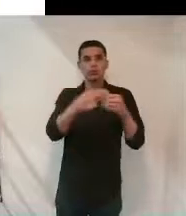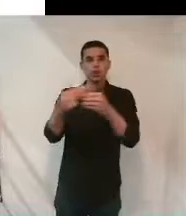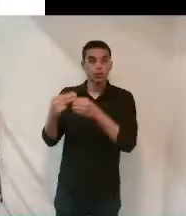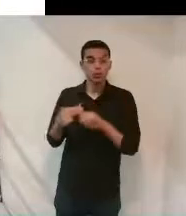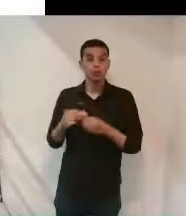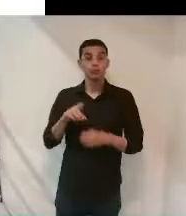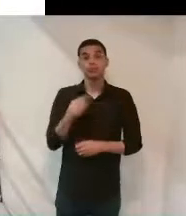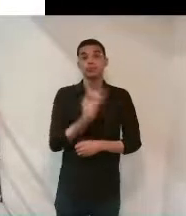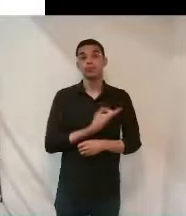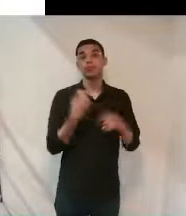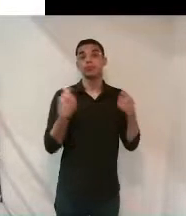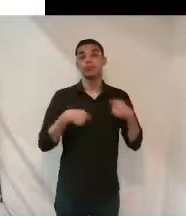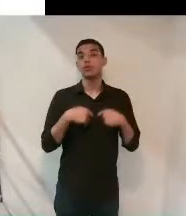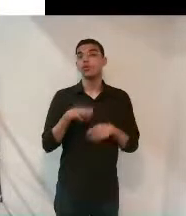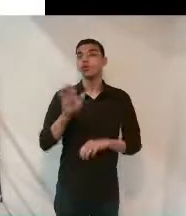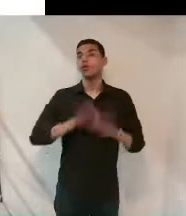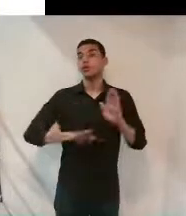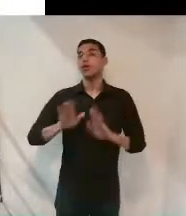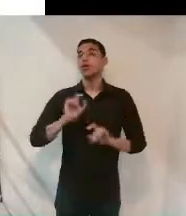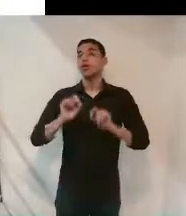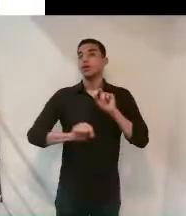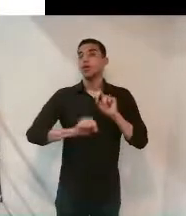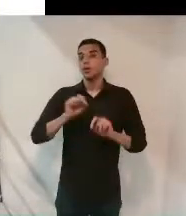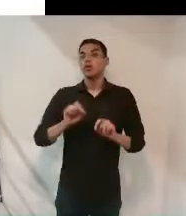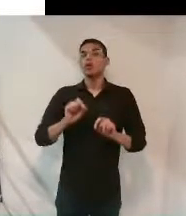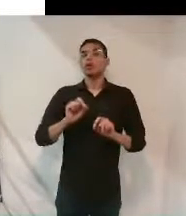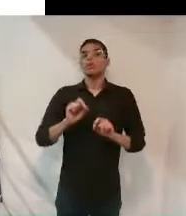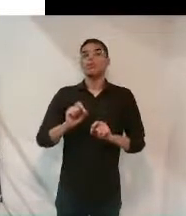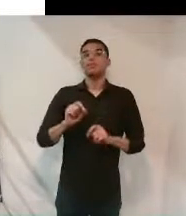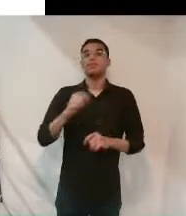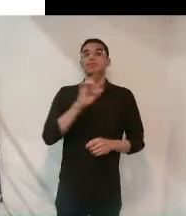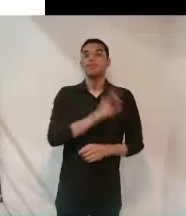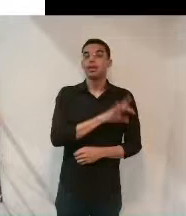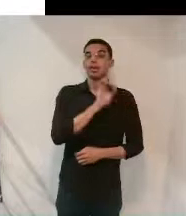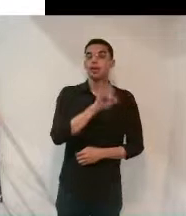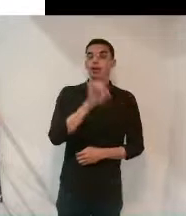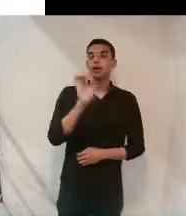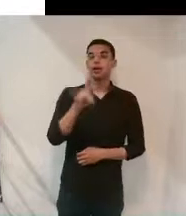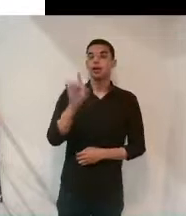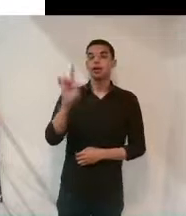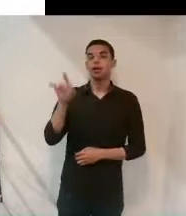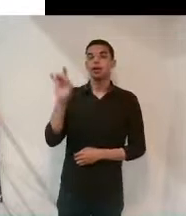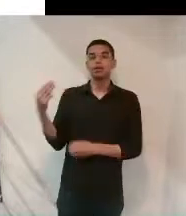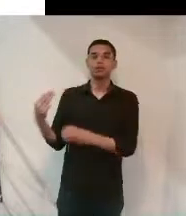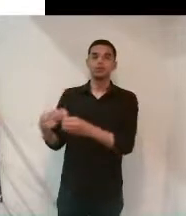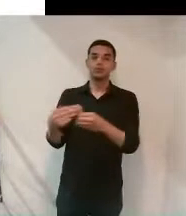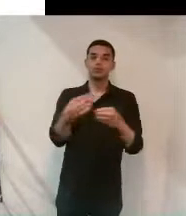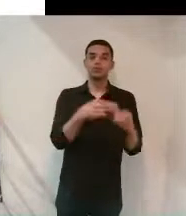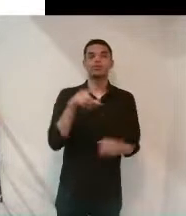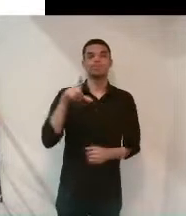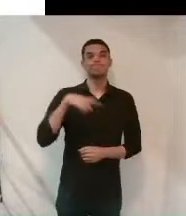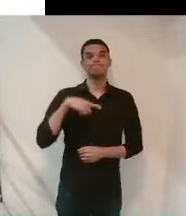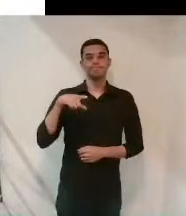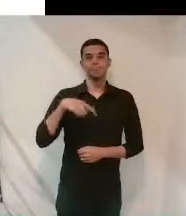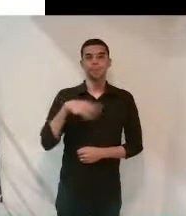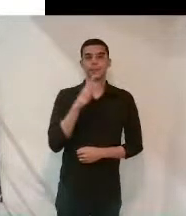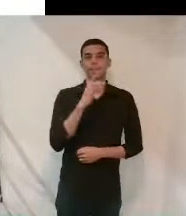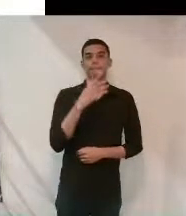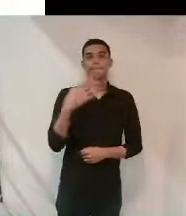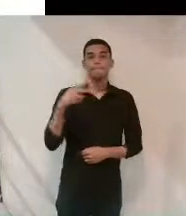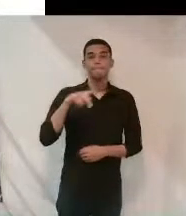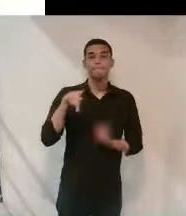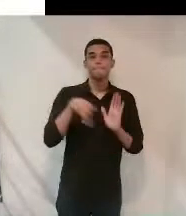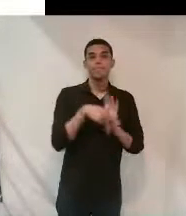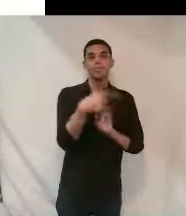tem que ter para tratar dessa matéria. Cada município ele teve um tratamento diferenciado.